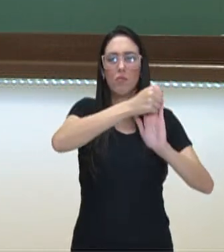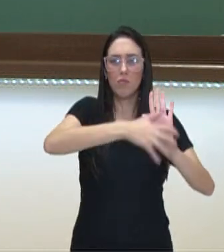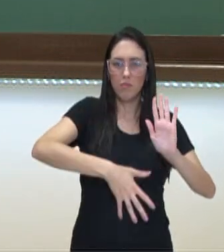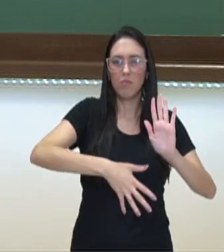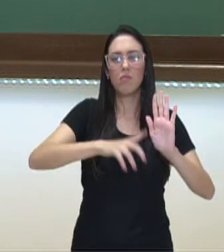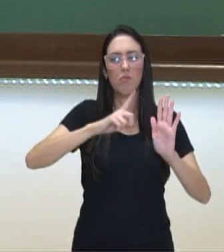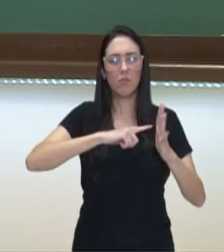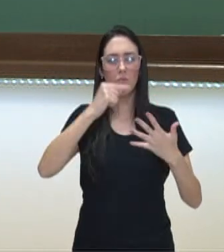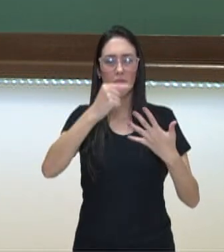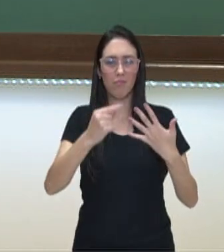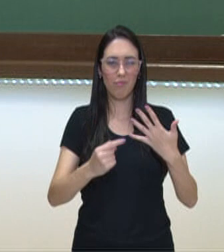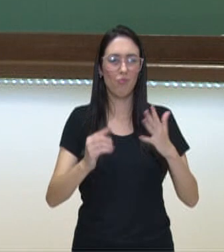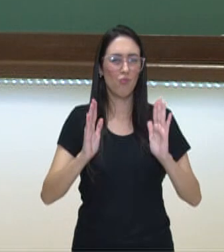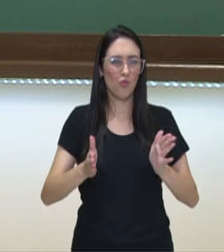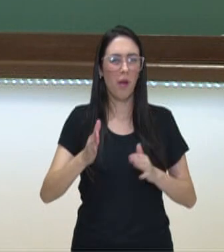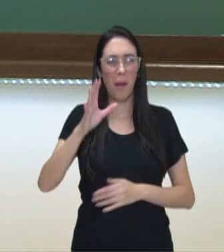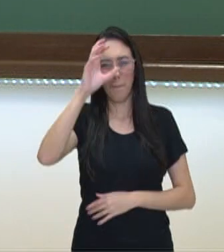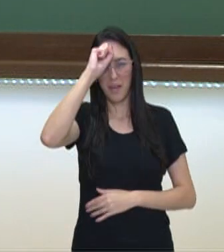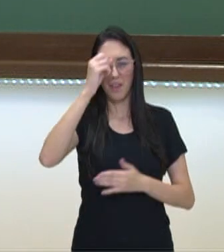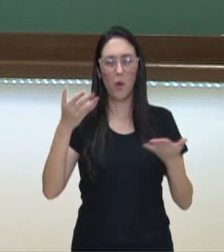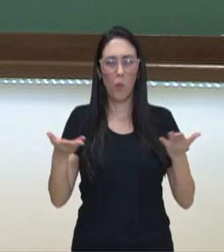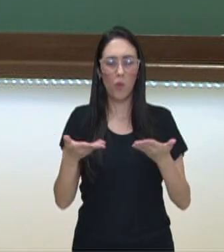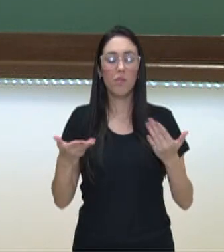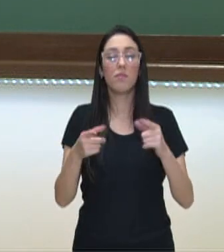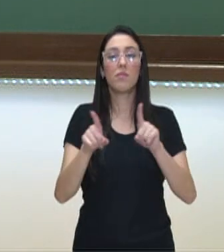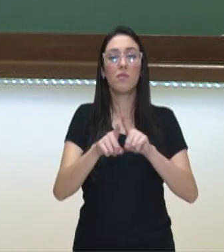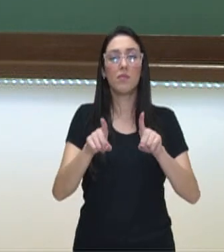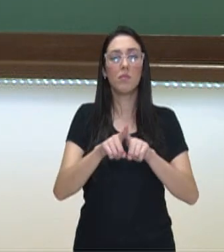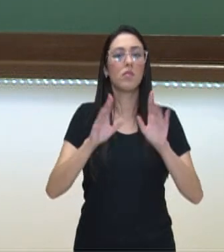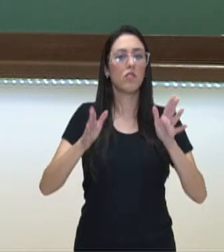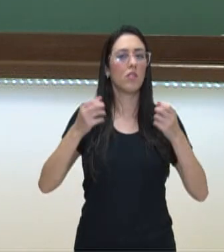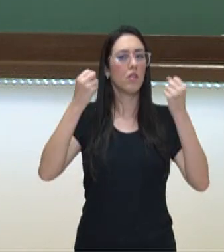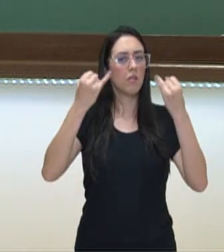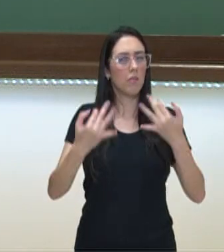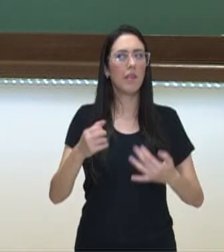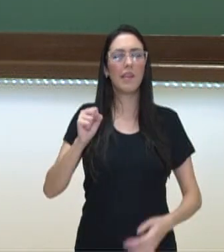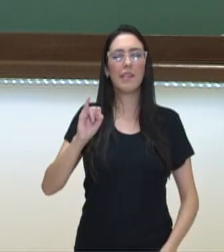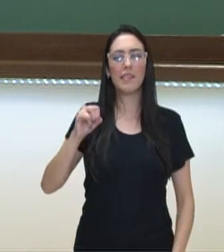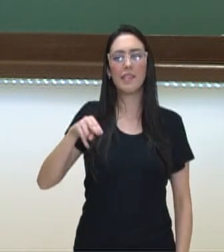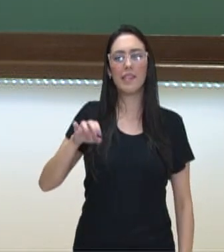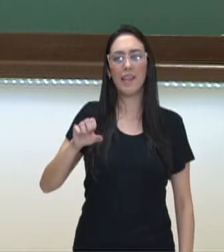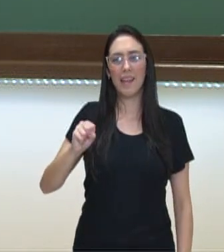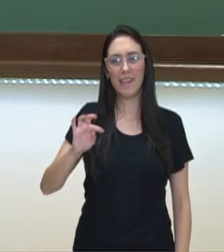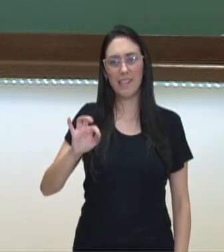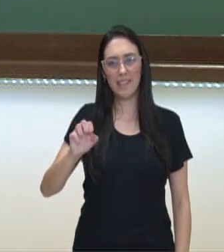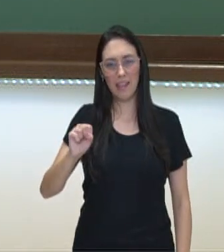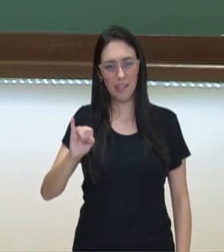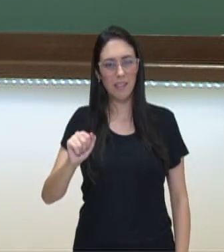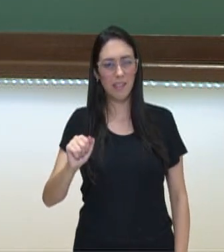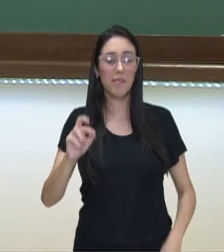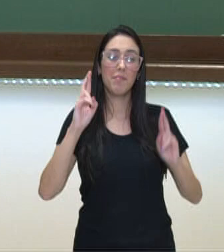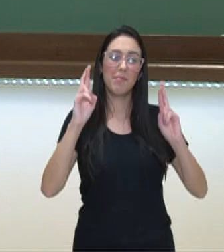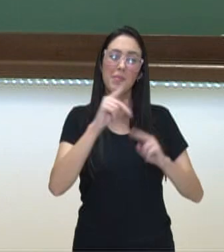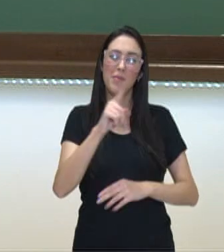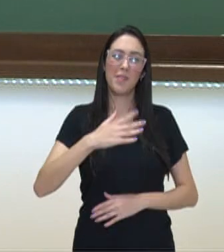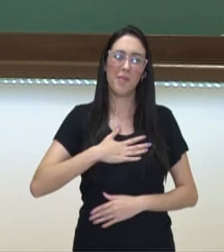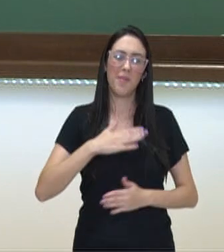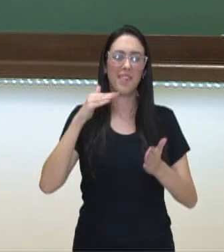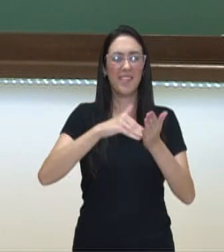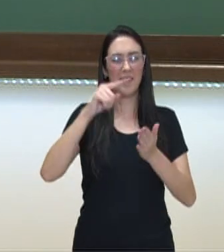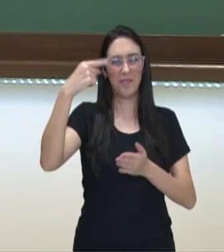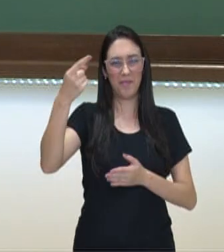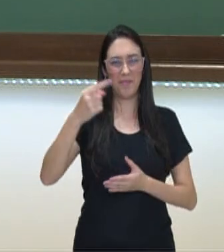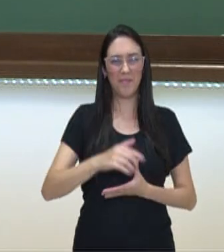ou personificação, vimos um pouco também de sinestesia. Espero que vocês tenham gostado e até breve!